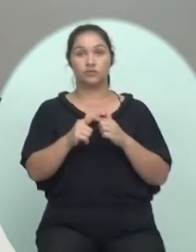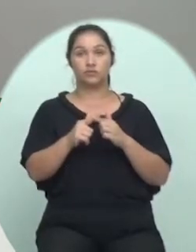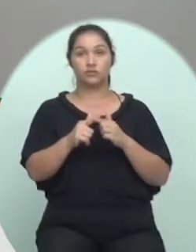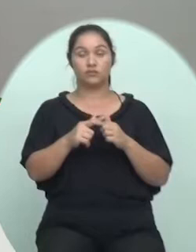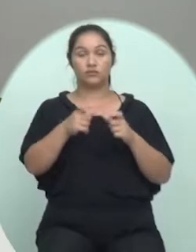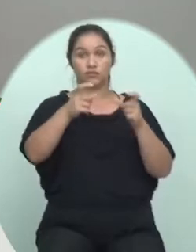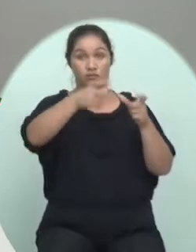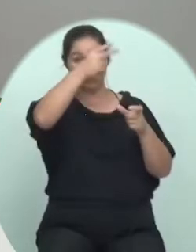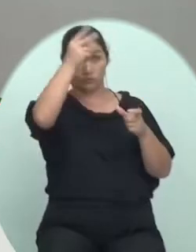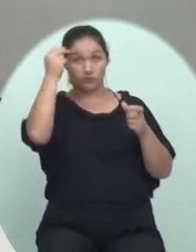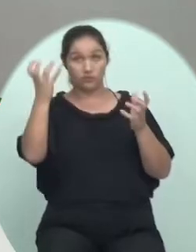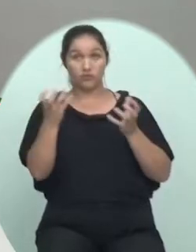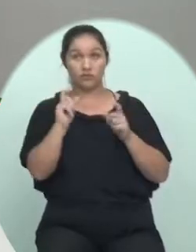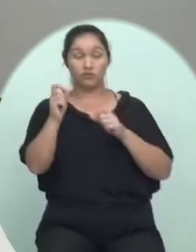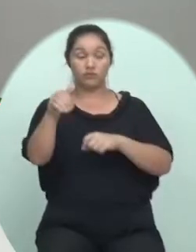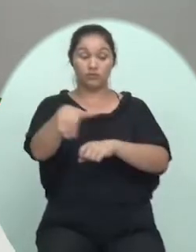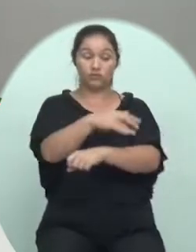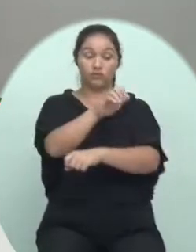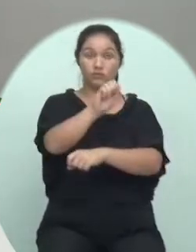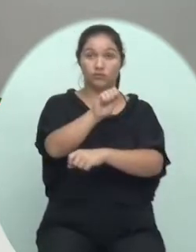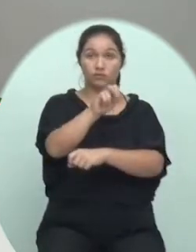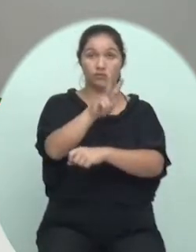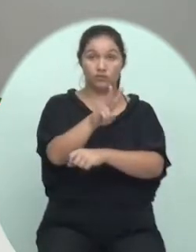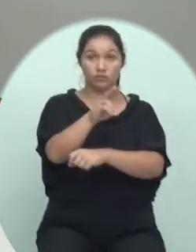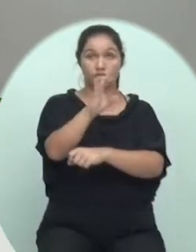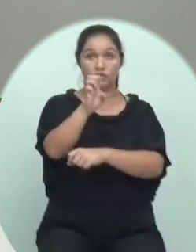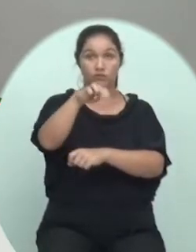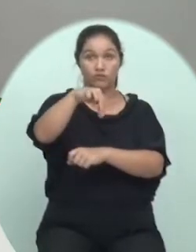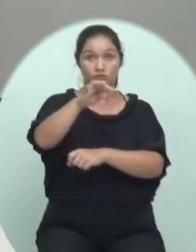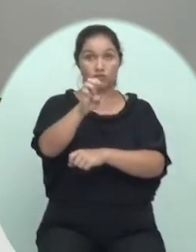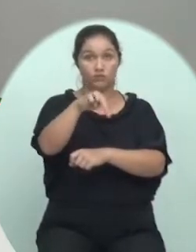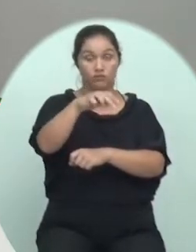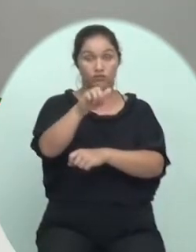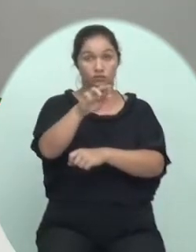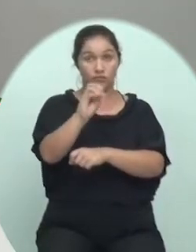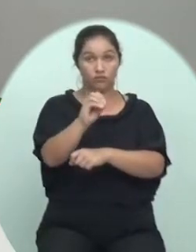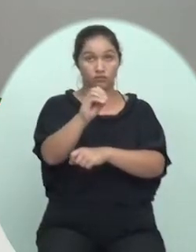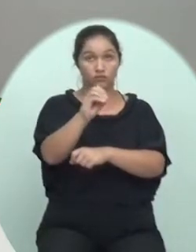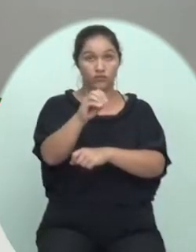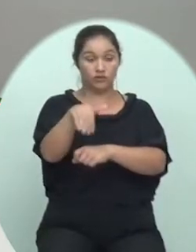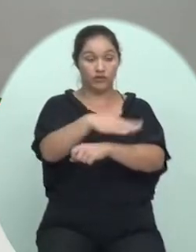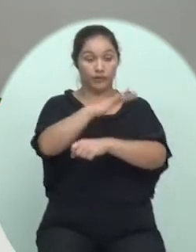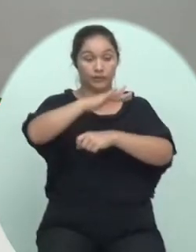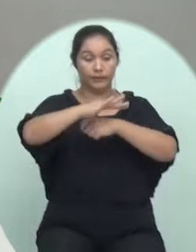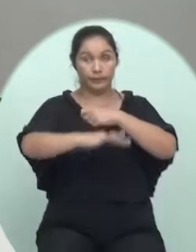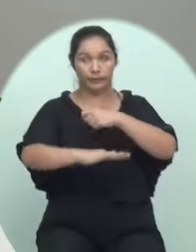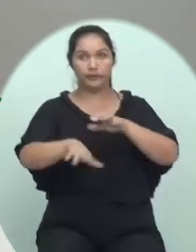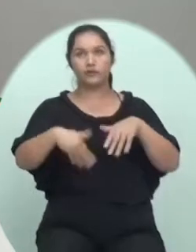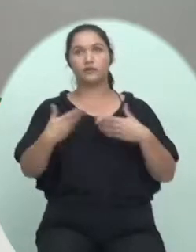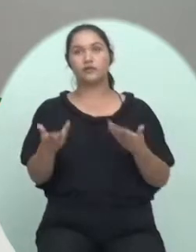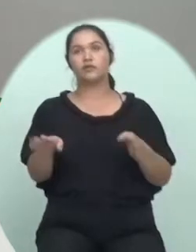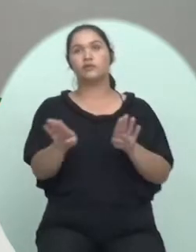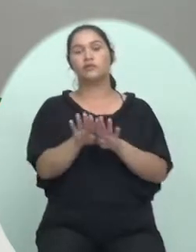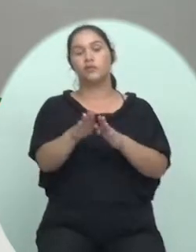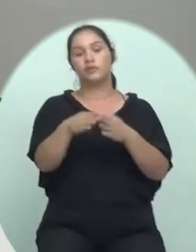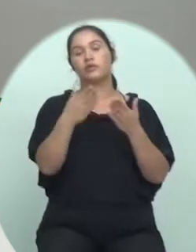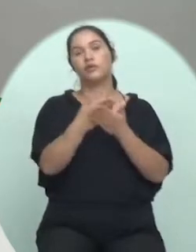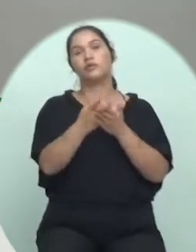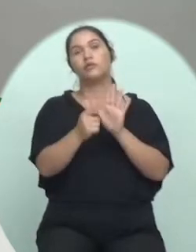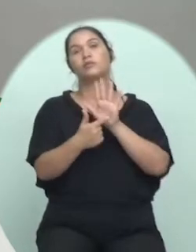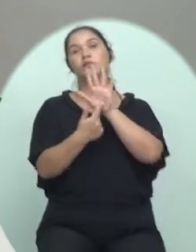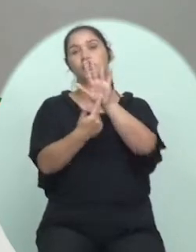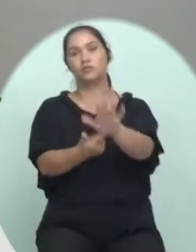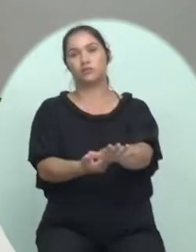Centenário. Apresentarei também um requerimento nesta casa sobre esse tema, solicitando as informações do projeto, do orçamento, além